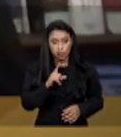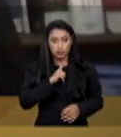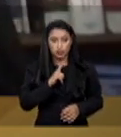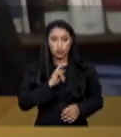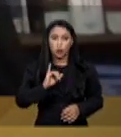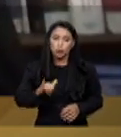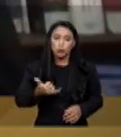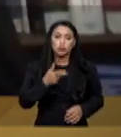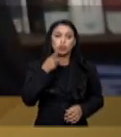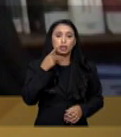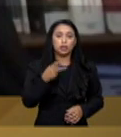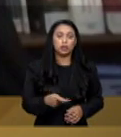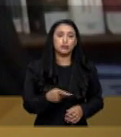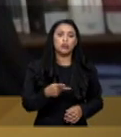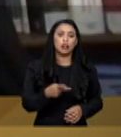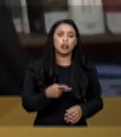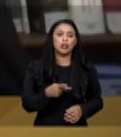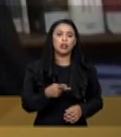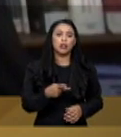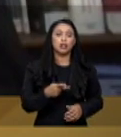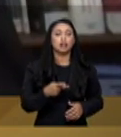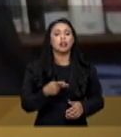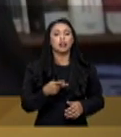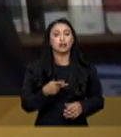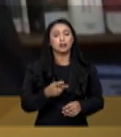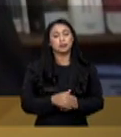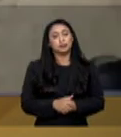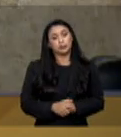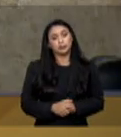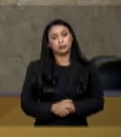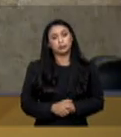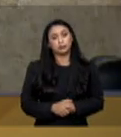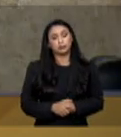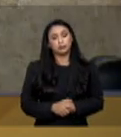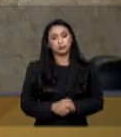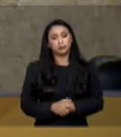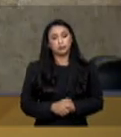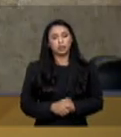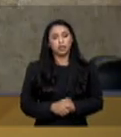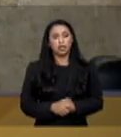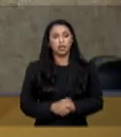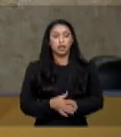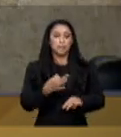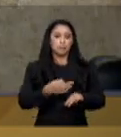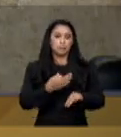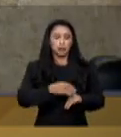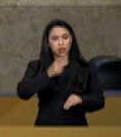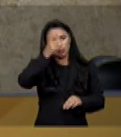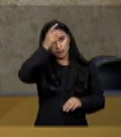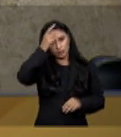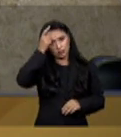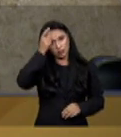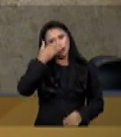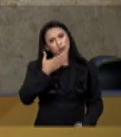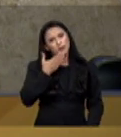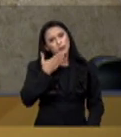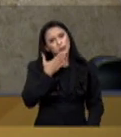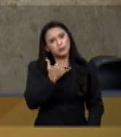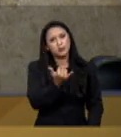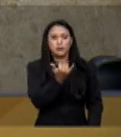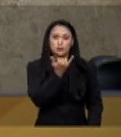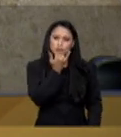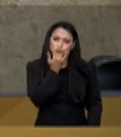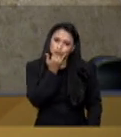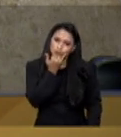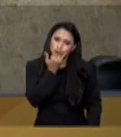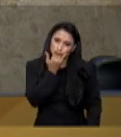advogado, levantar da tribuna. Ministro Ricardo Lewandowski, eu queria pedir todas as vênias à